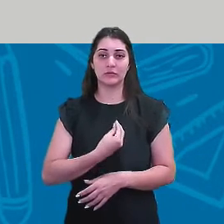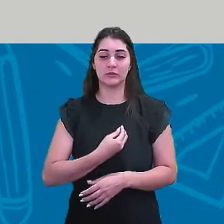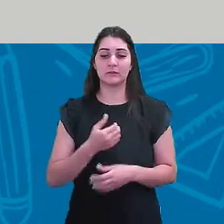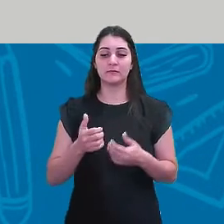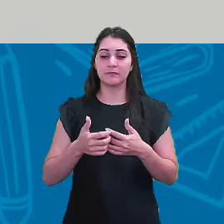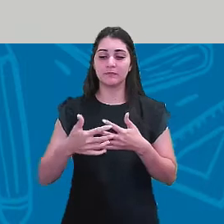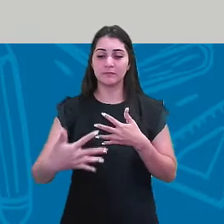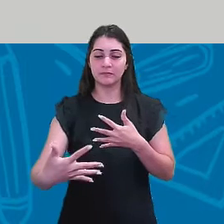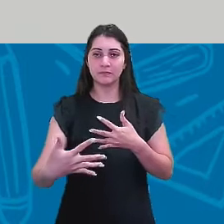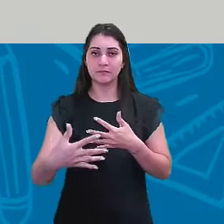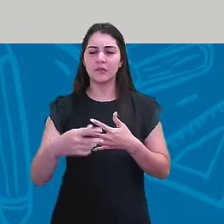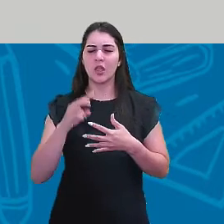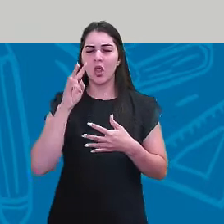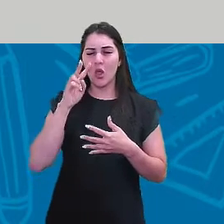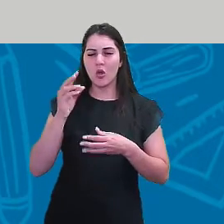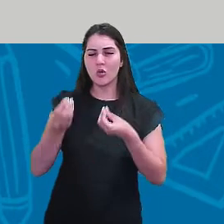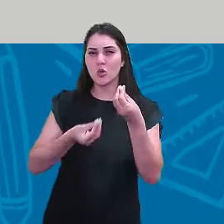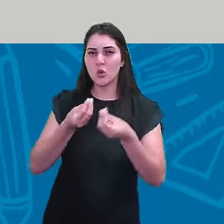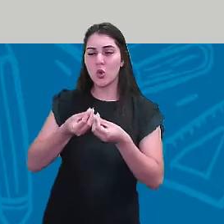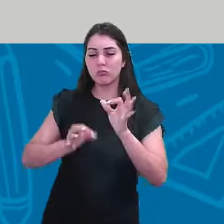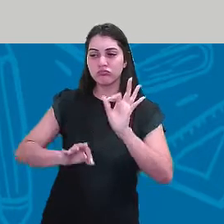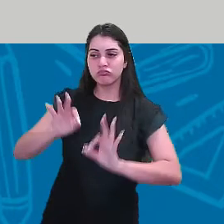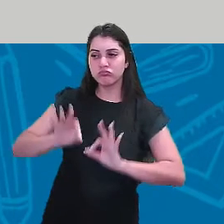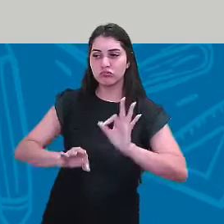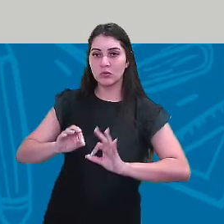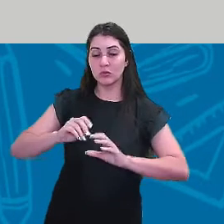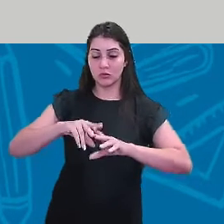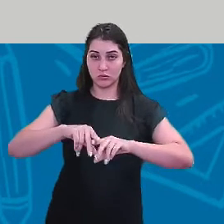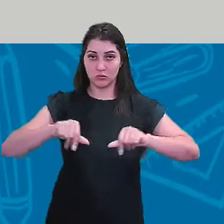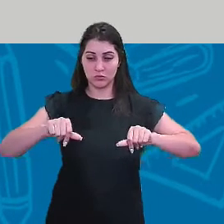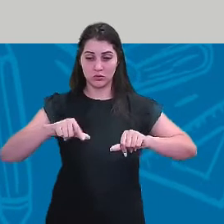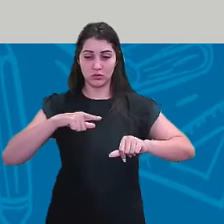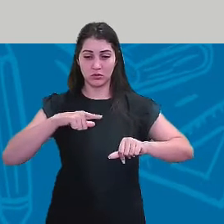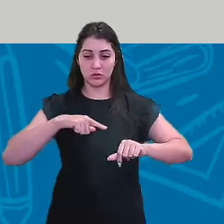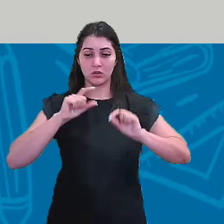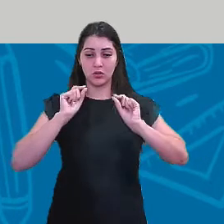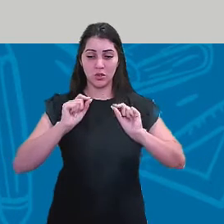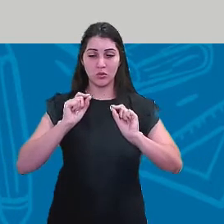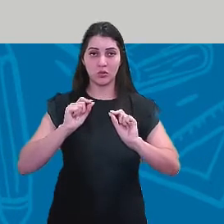Seguindo, olha aí a formação do solo. Eu tenho o agente,